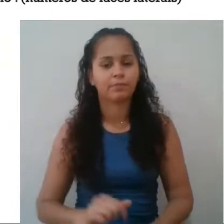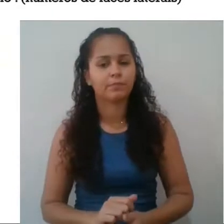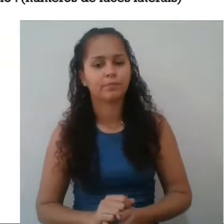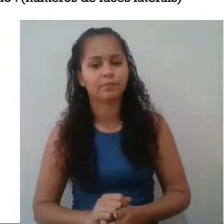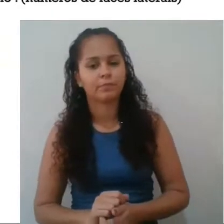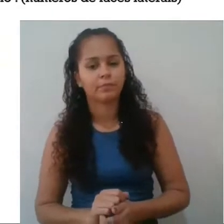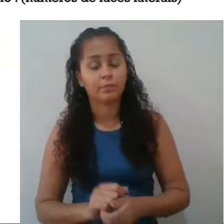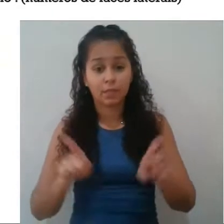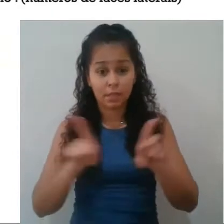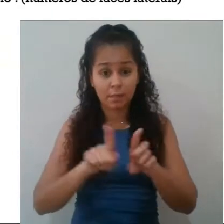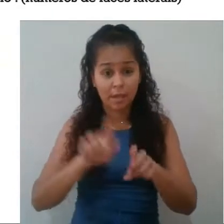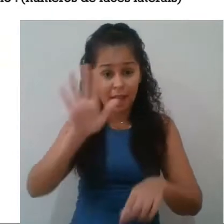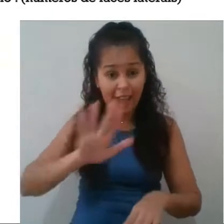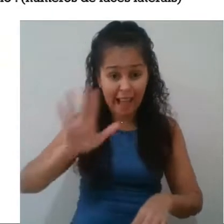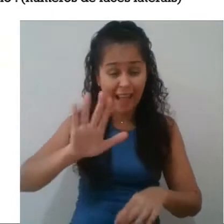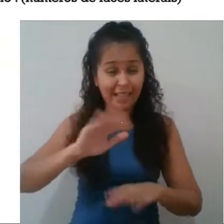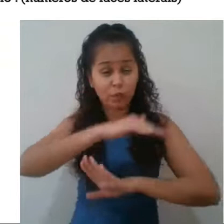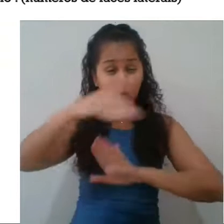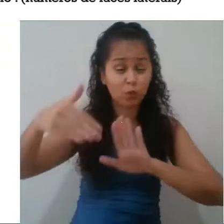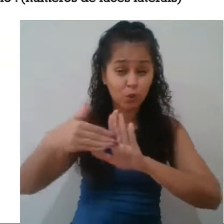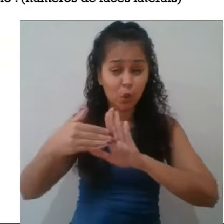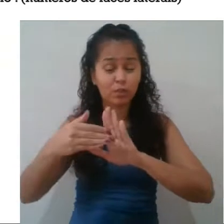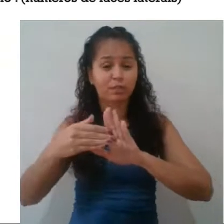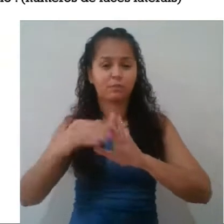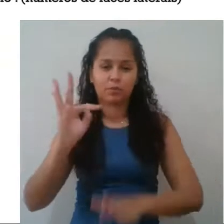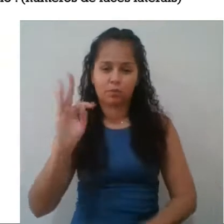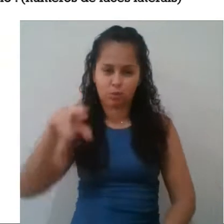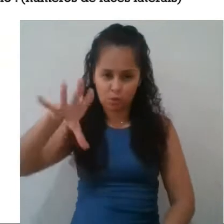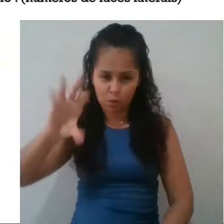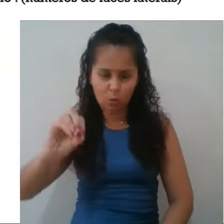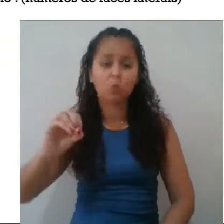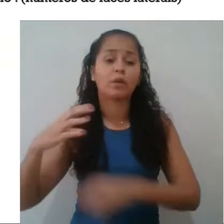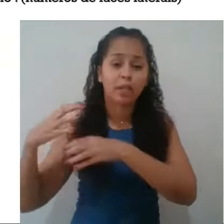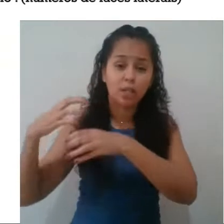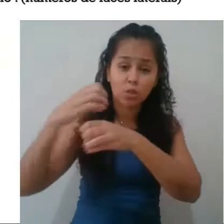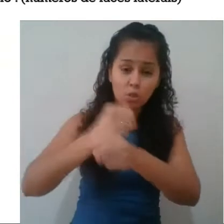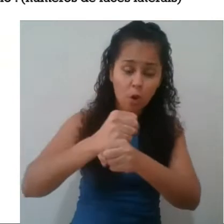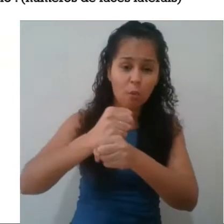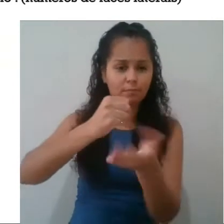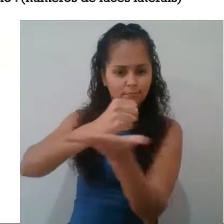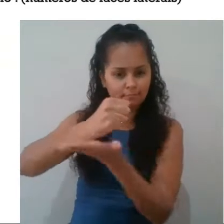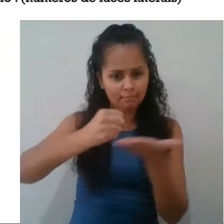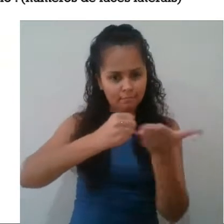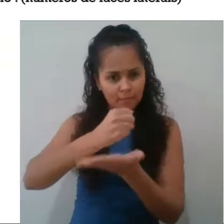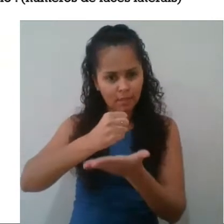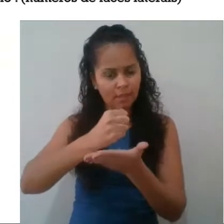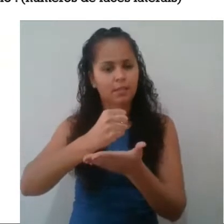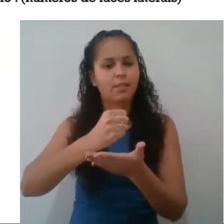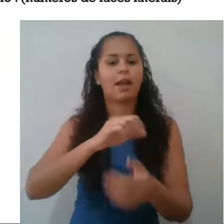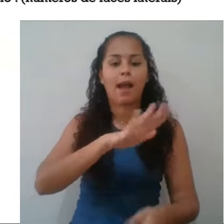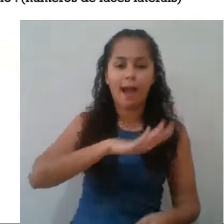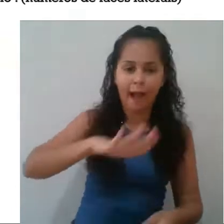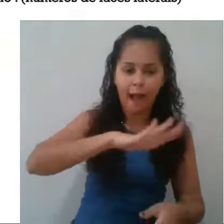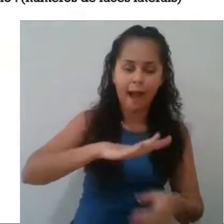E a área total do tronco será a soma dessas bases. Será, então, a área da base menor mais